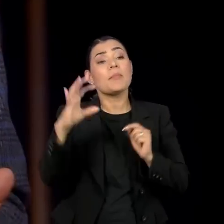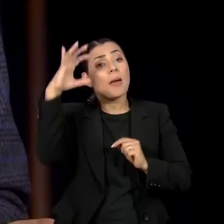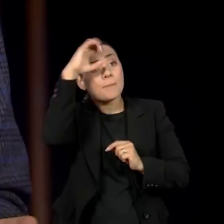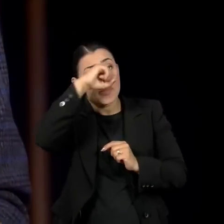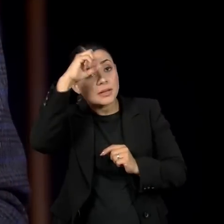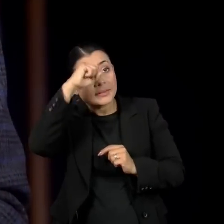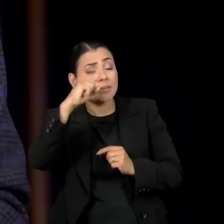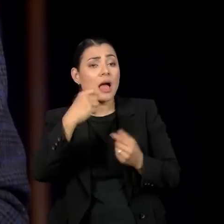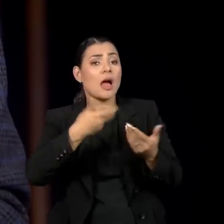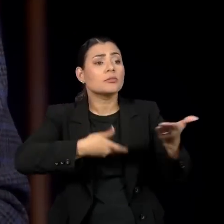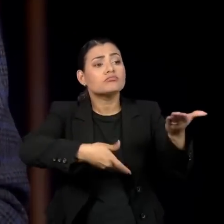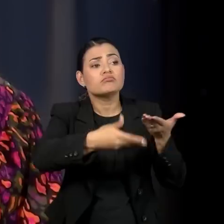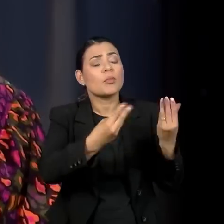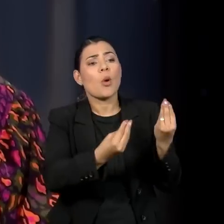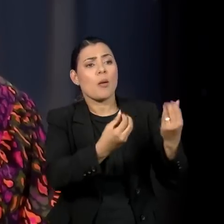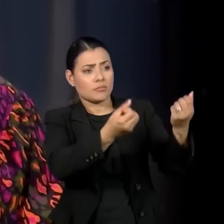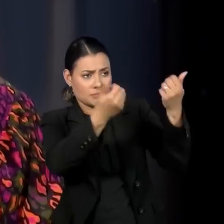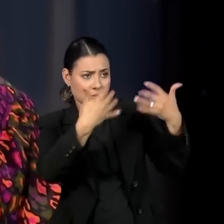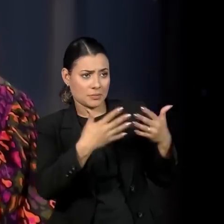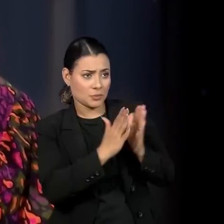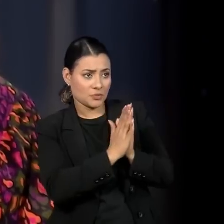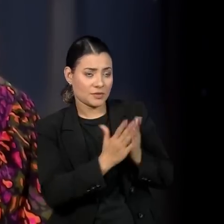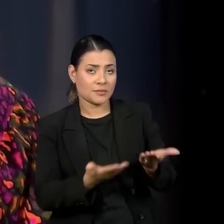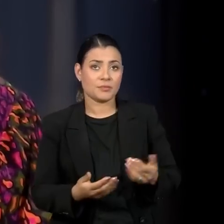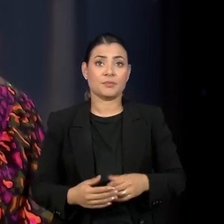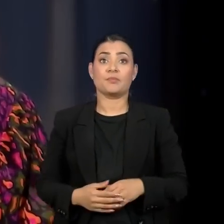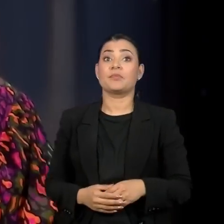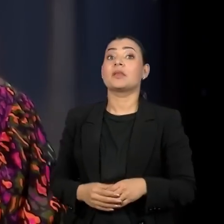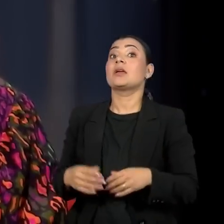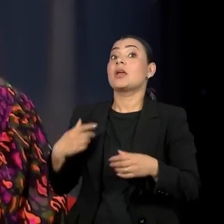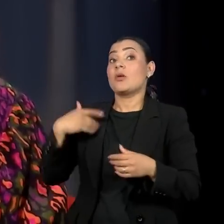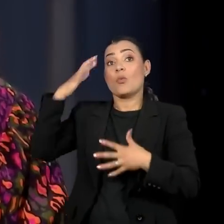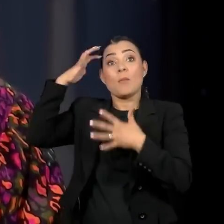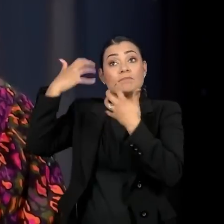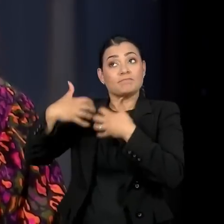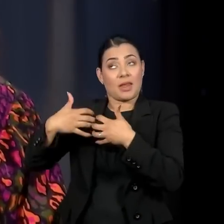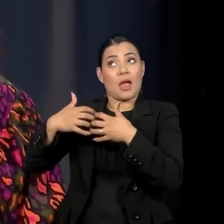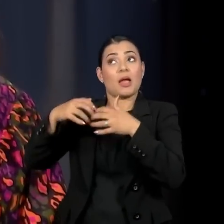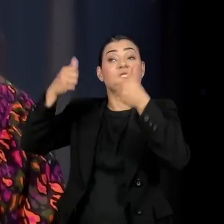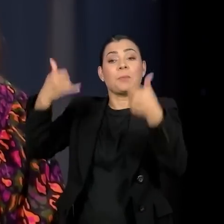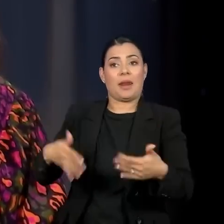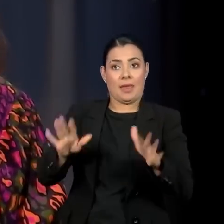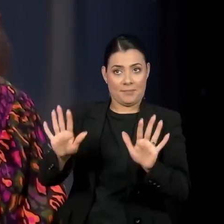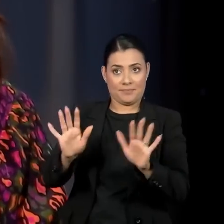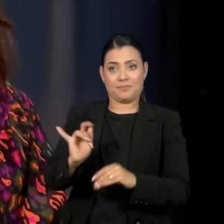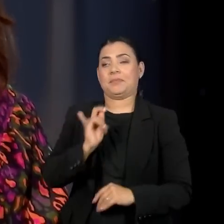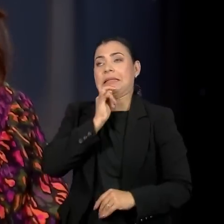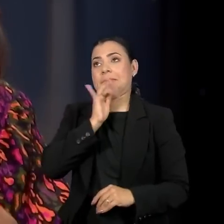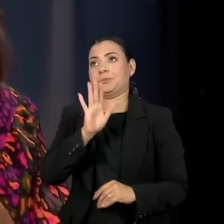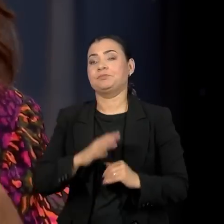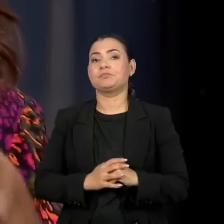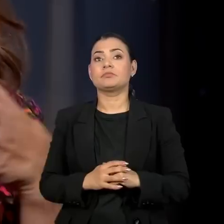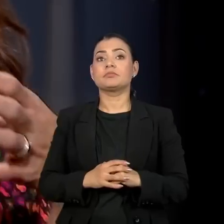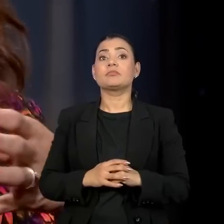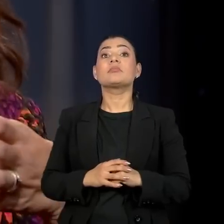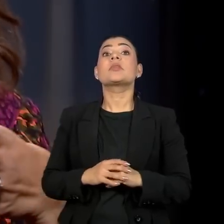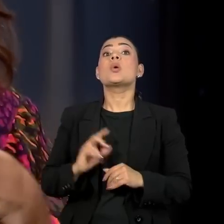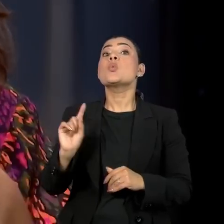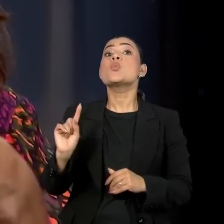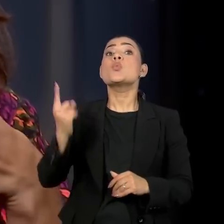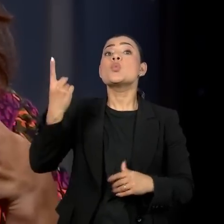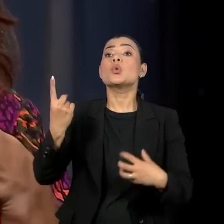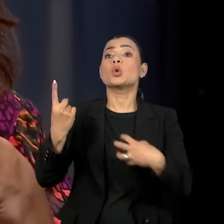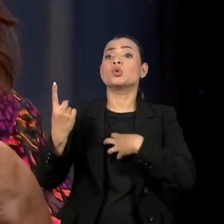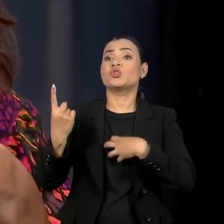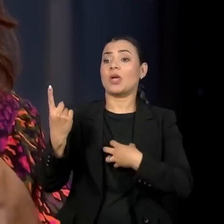aprendizado ou mais ruído? Tá, então eu vou fazer um raciocínio inverso. o que essa única forma que